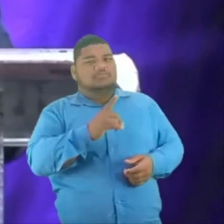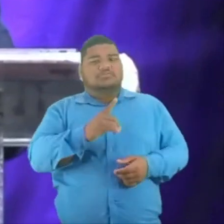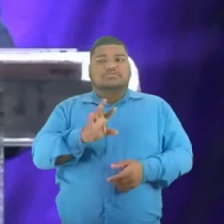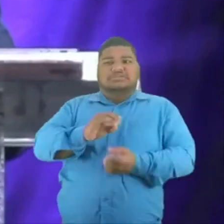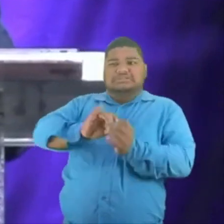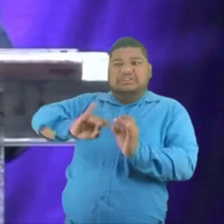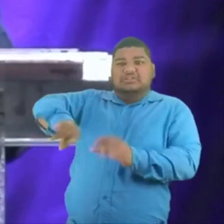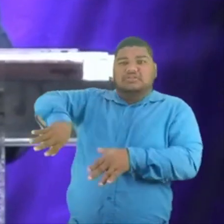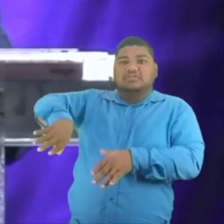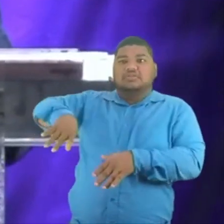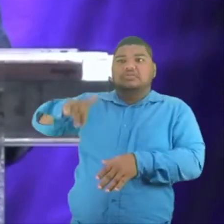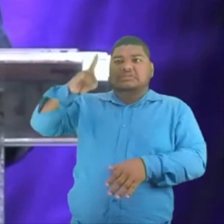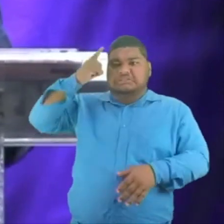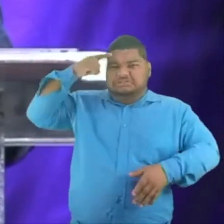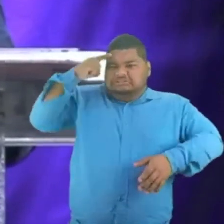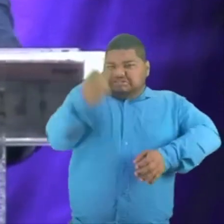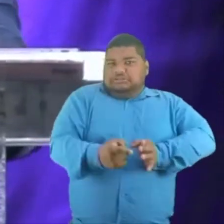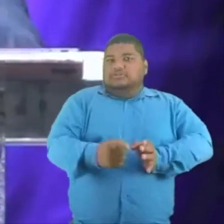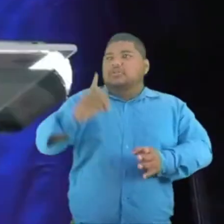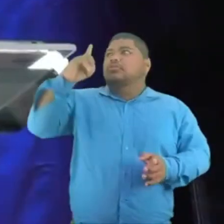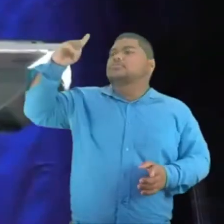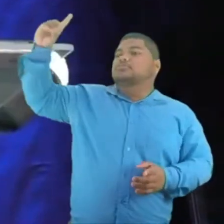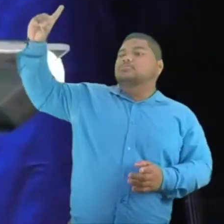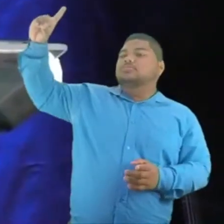que desafiam a Deus.